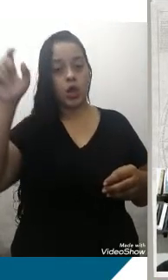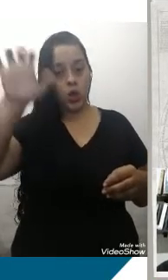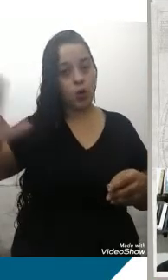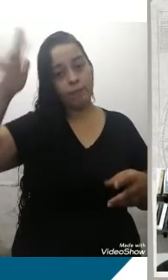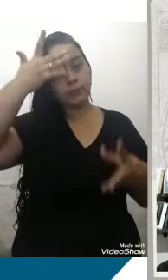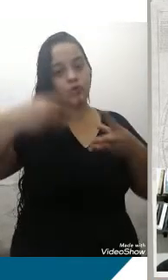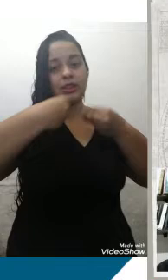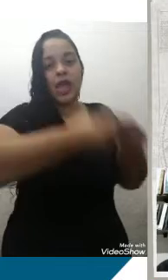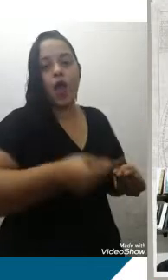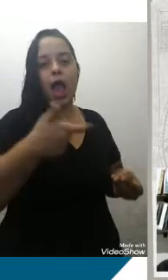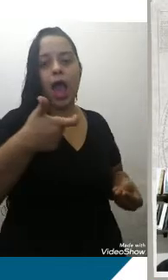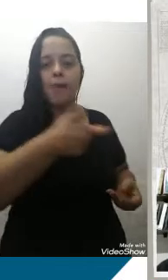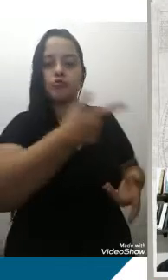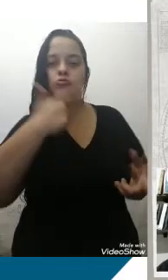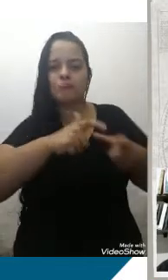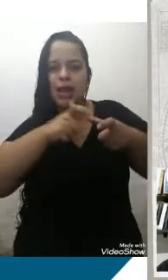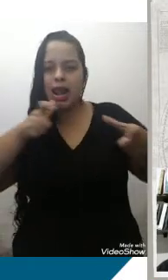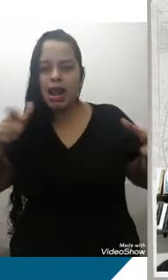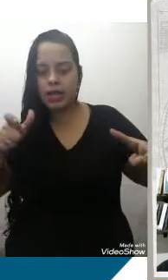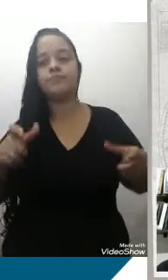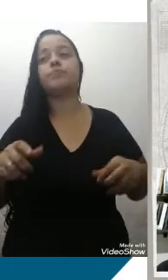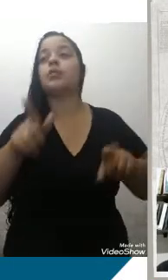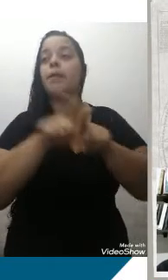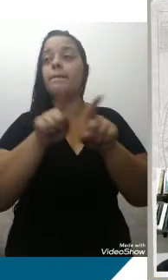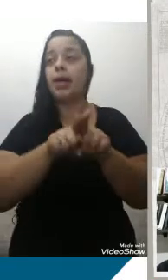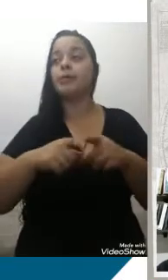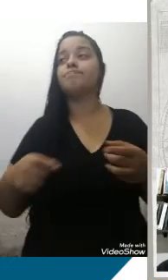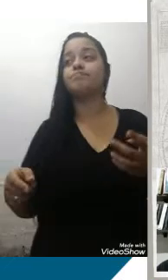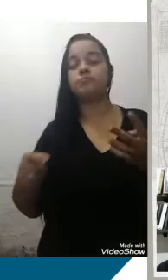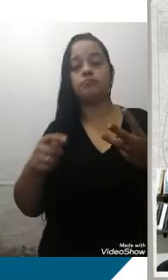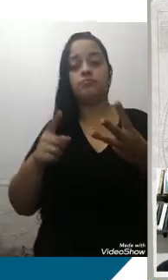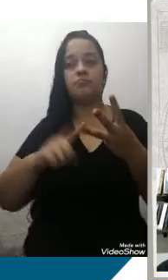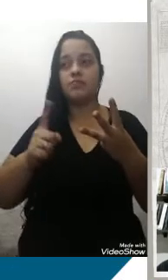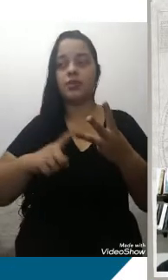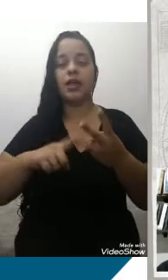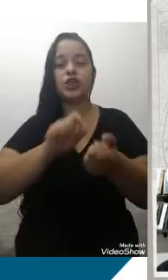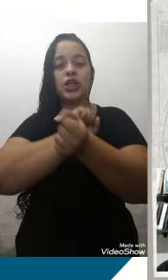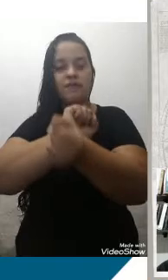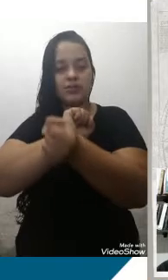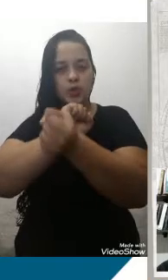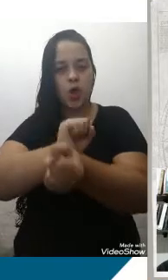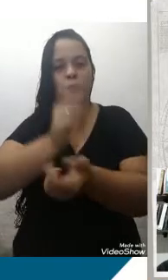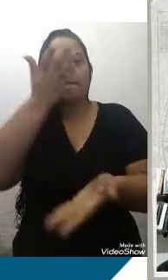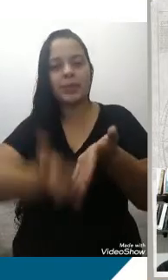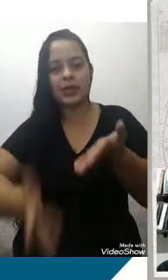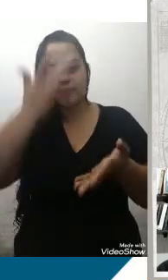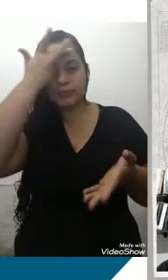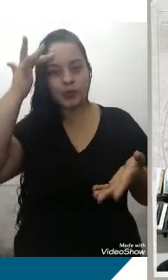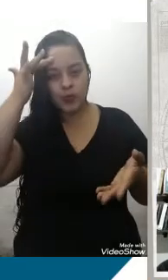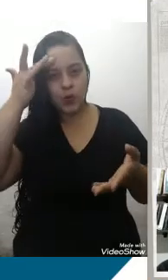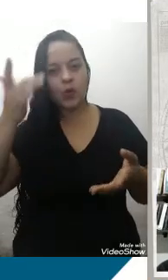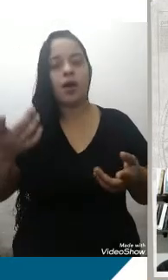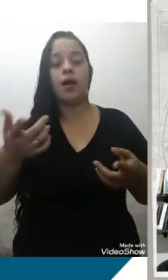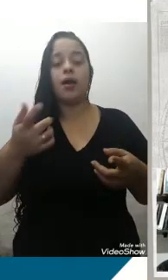esse processo. Um terceiro ponto fundamental foi a escravização e perda da população, né? Escravização